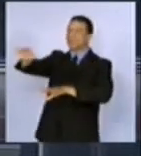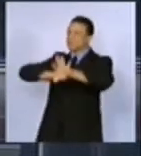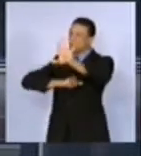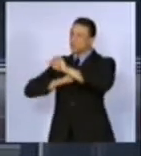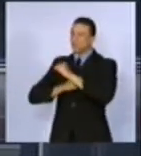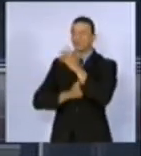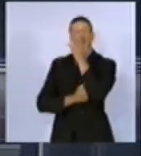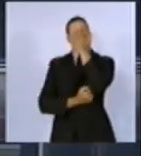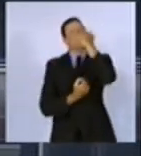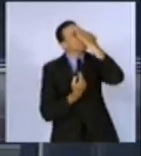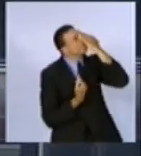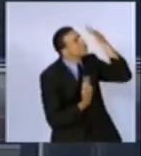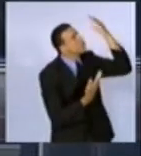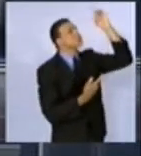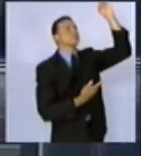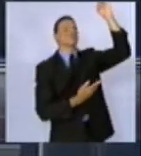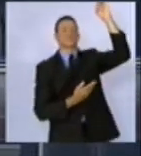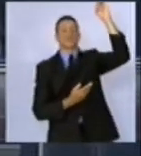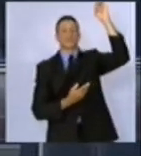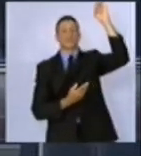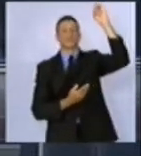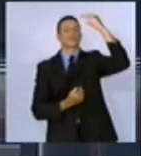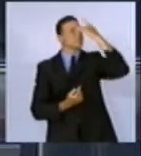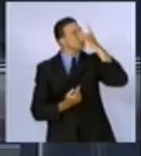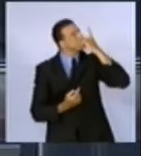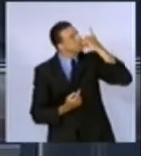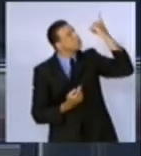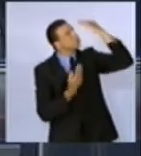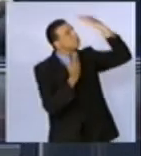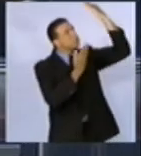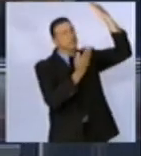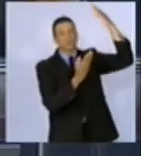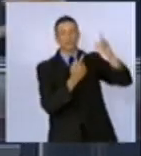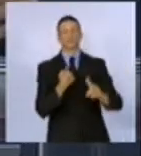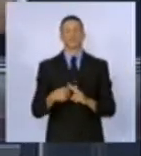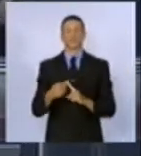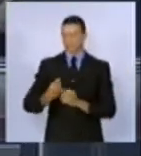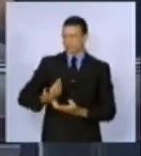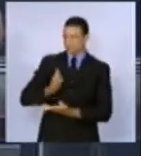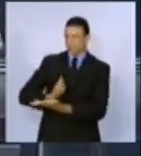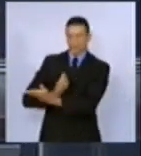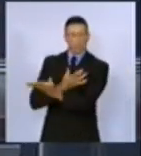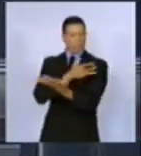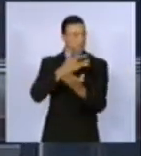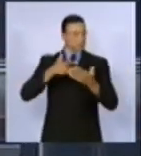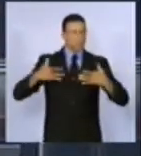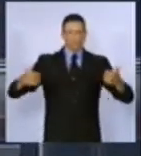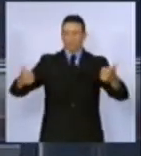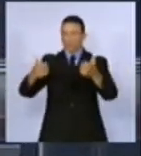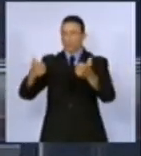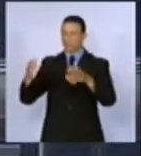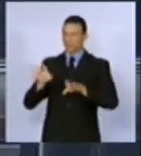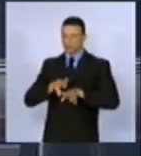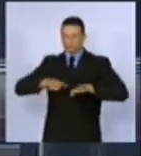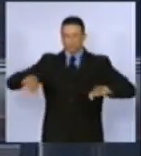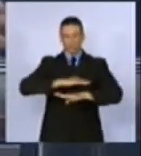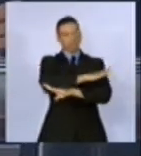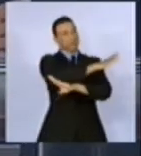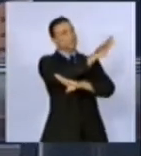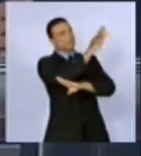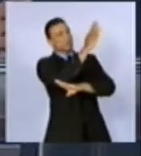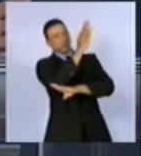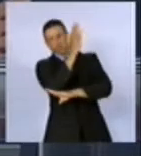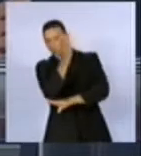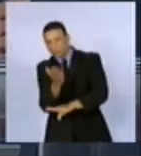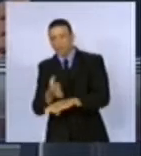aqui bom graças a Deus eu digo porque nós estamos vivos nós estamos com saúde para vir aqui ficar o dia inteiro